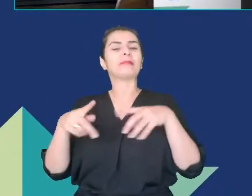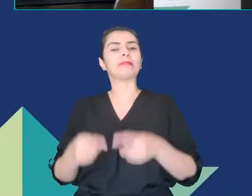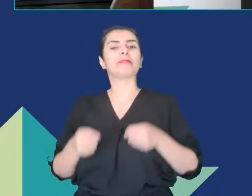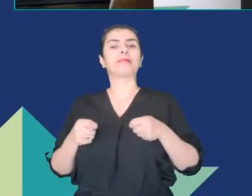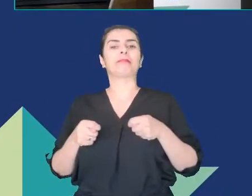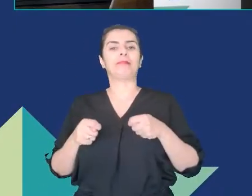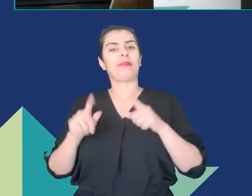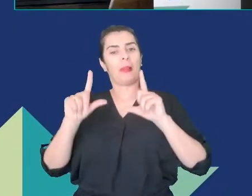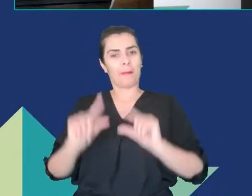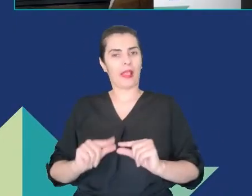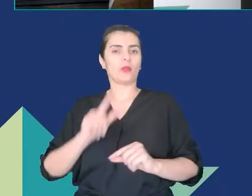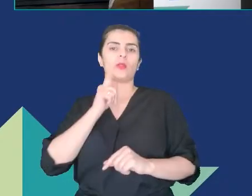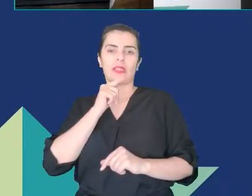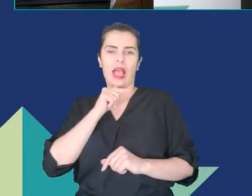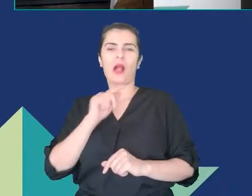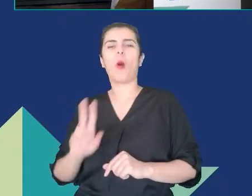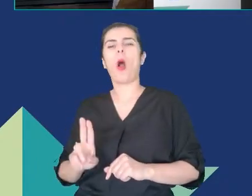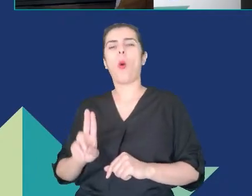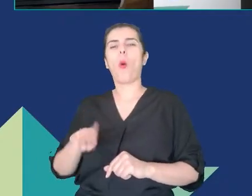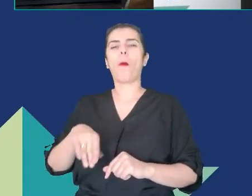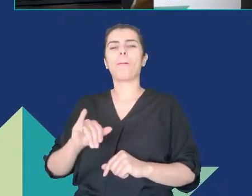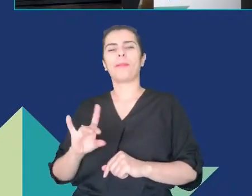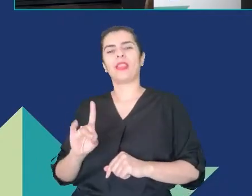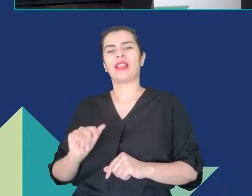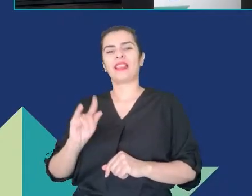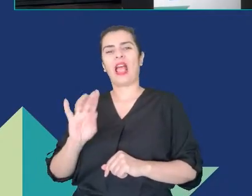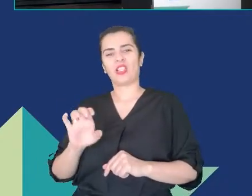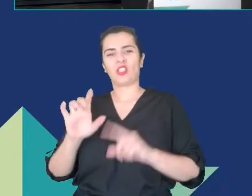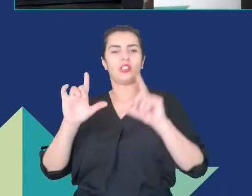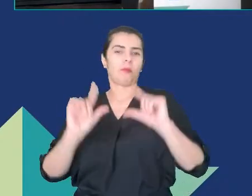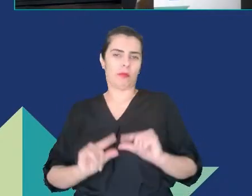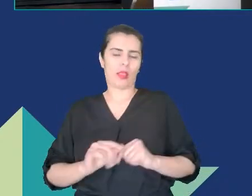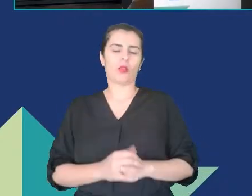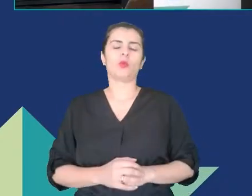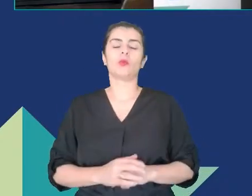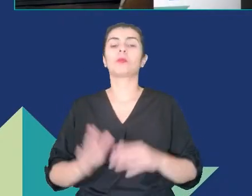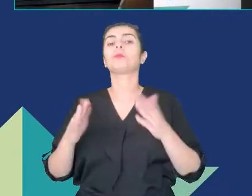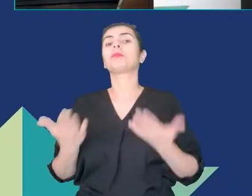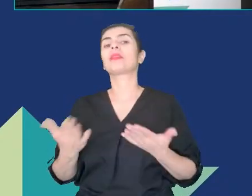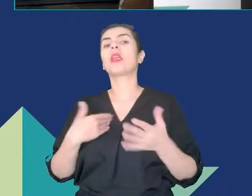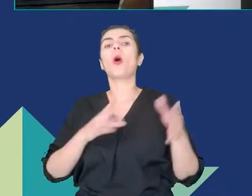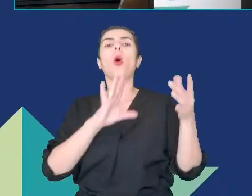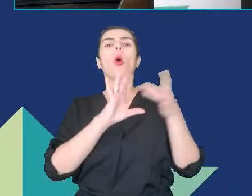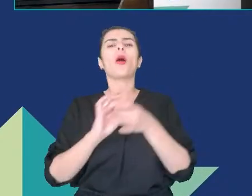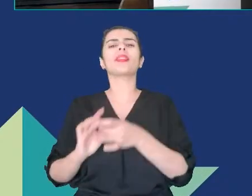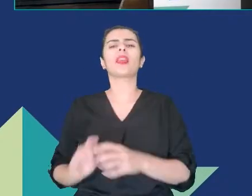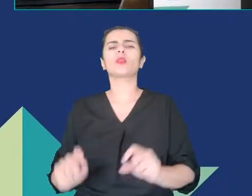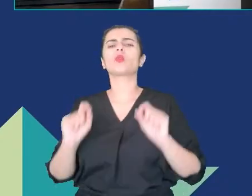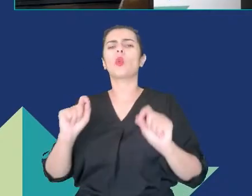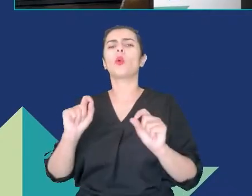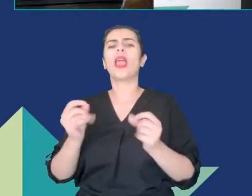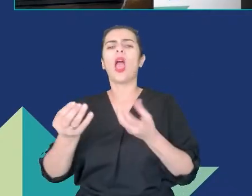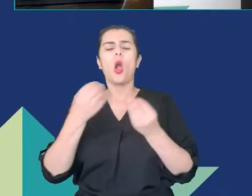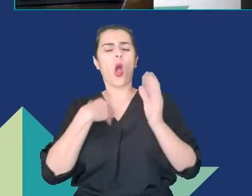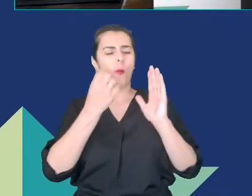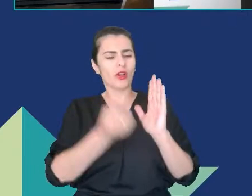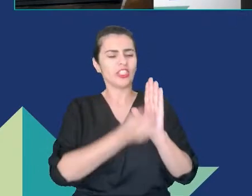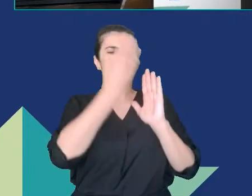Para contextualizar também, então, por que a gente está querendo falar da geração até a disposição?